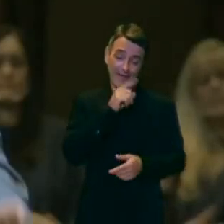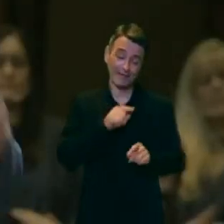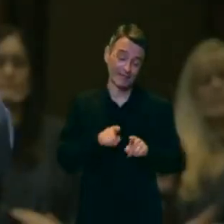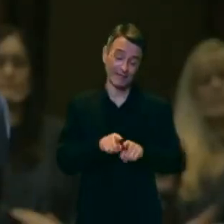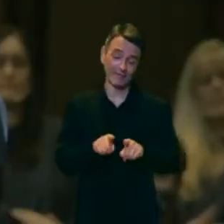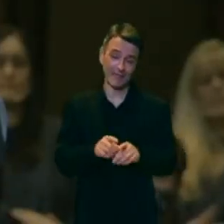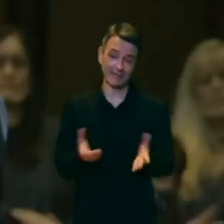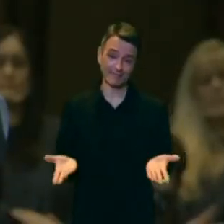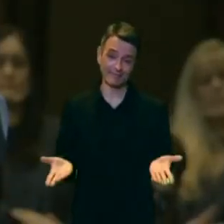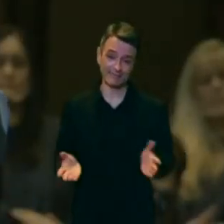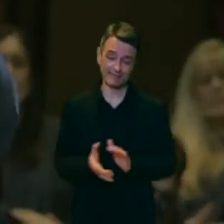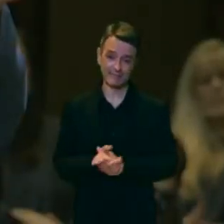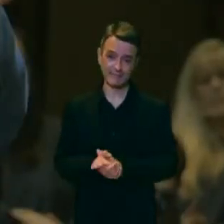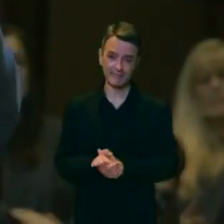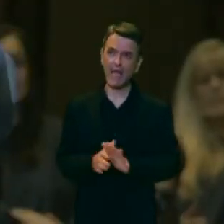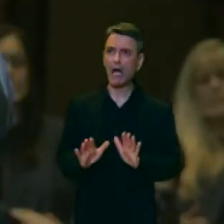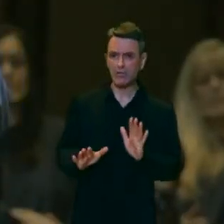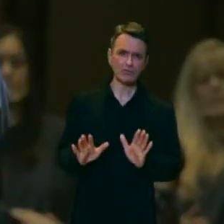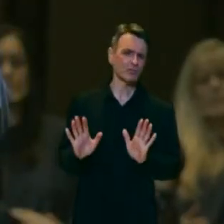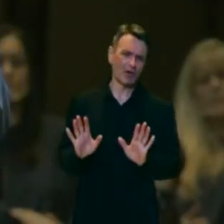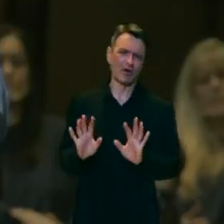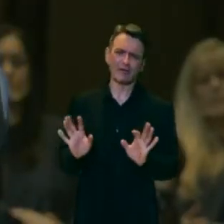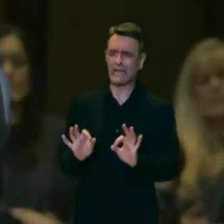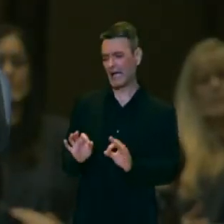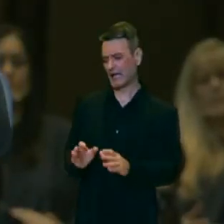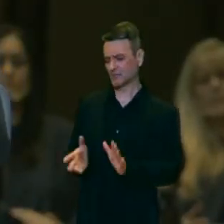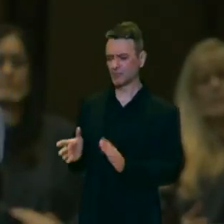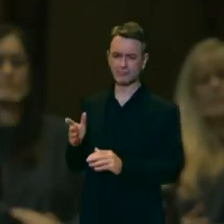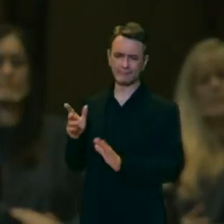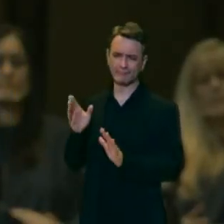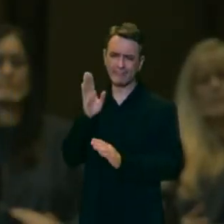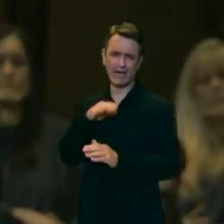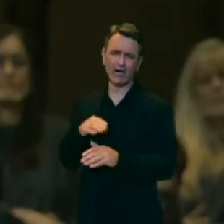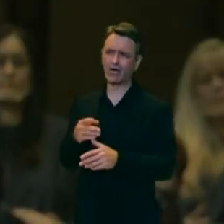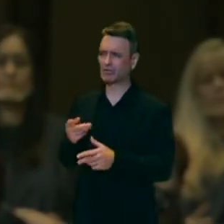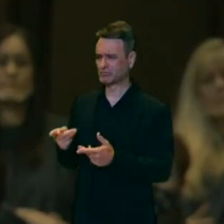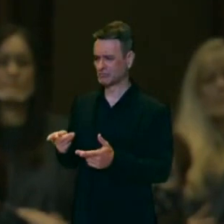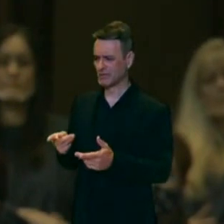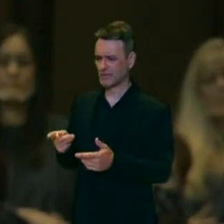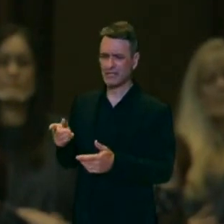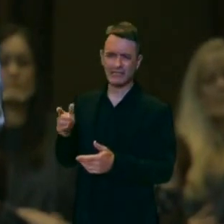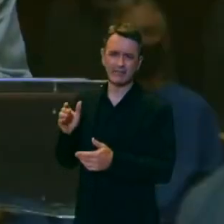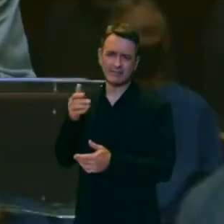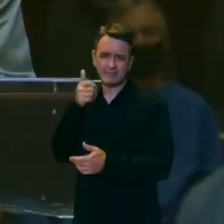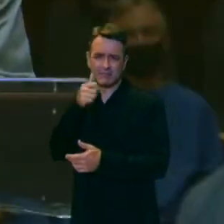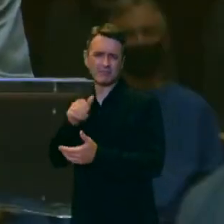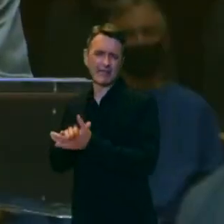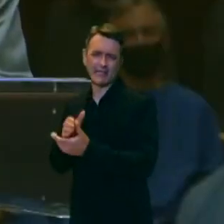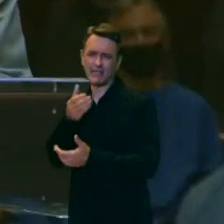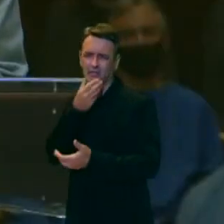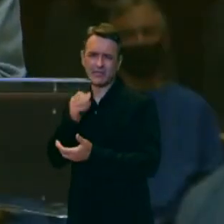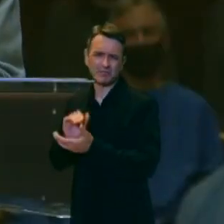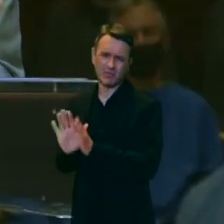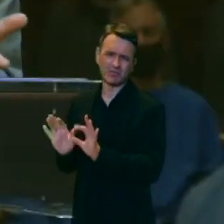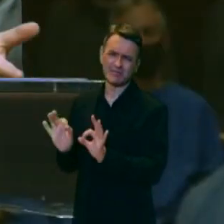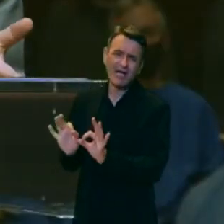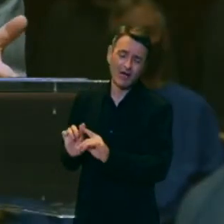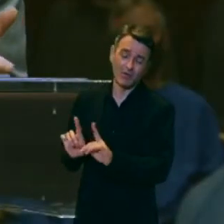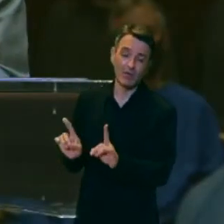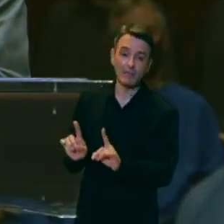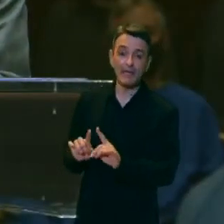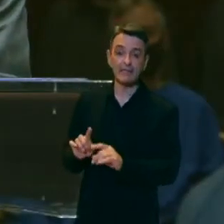Eu não estou falando mal do marido, nem da esposa, nem do pai, nem do filho, não entenda errado. É que nós